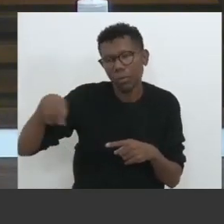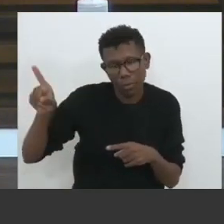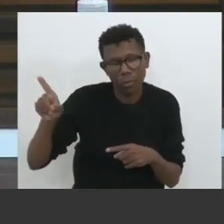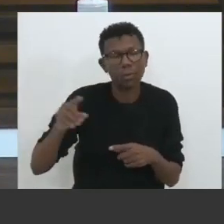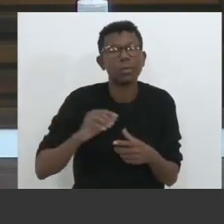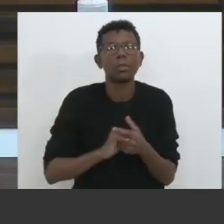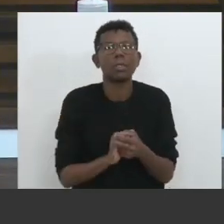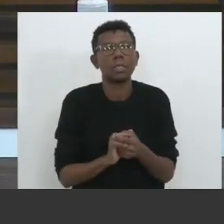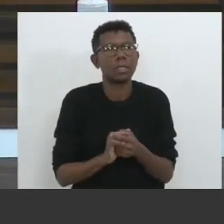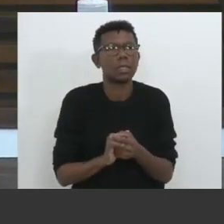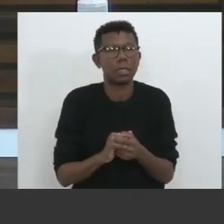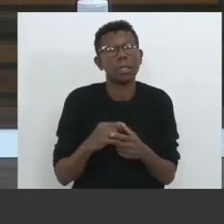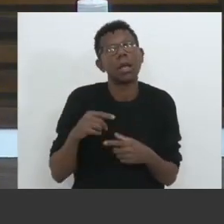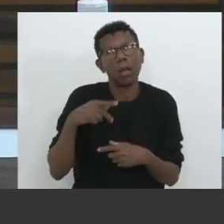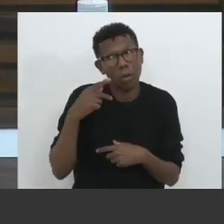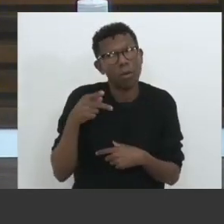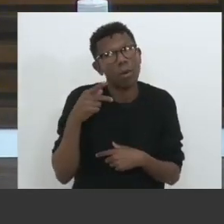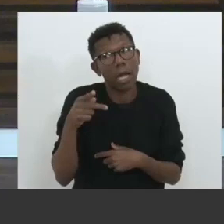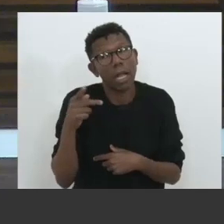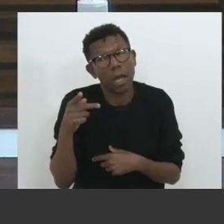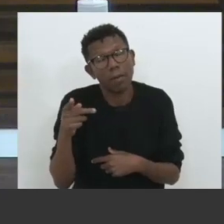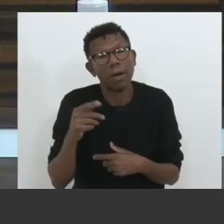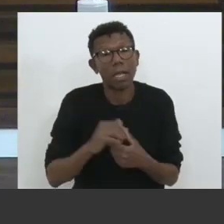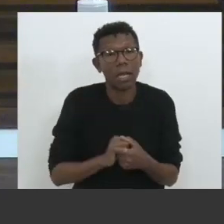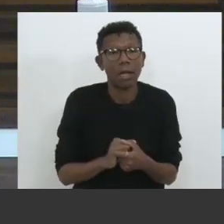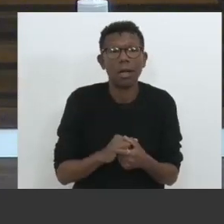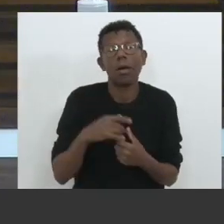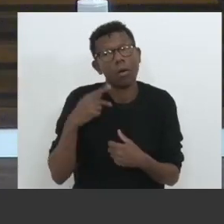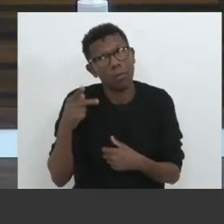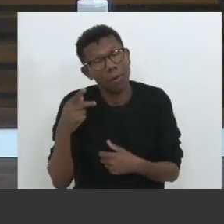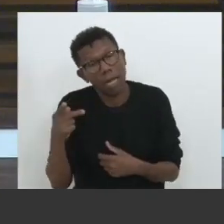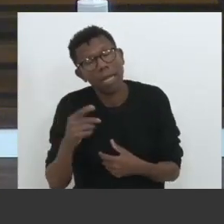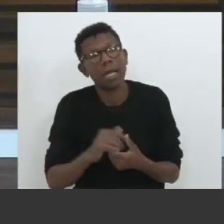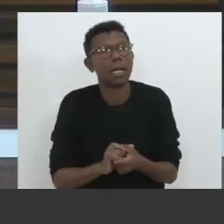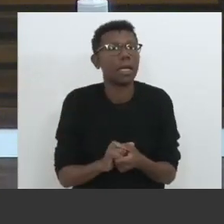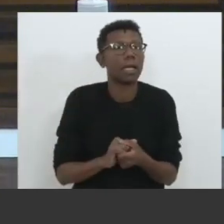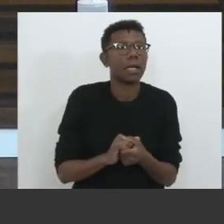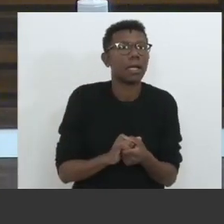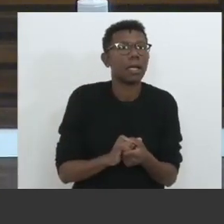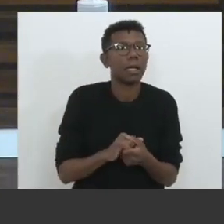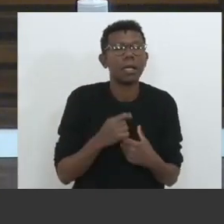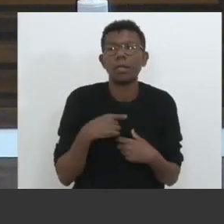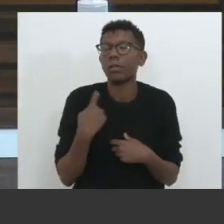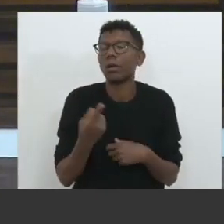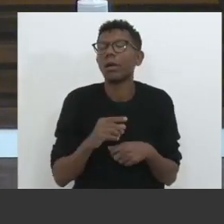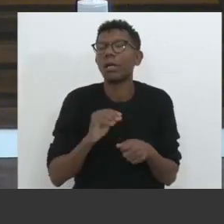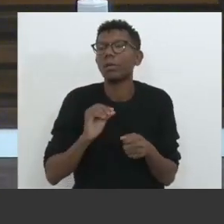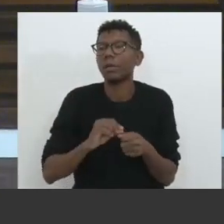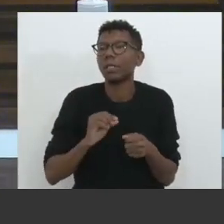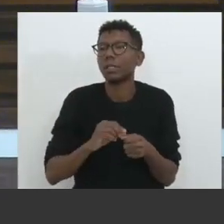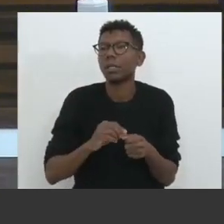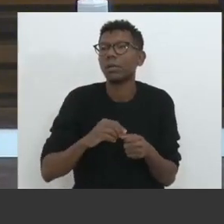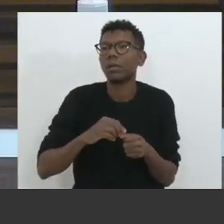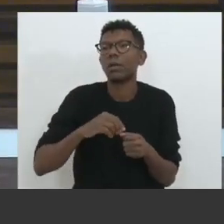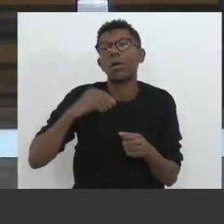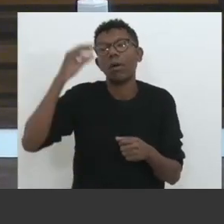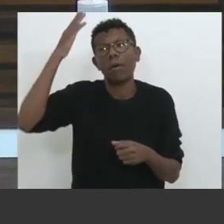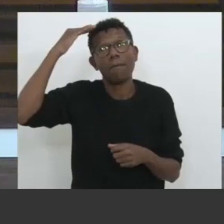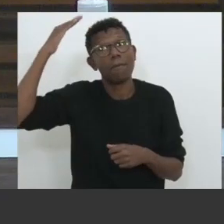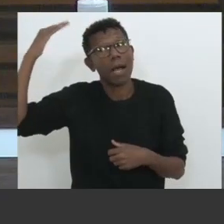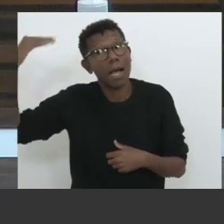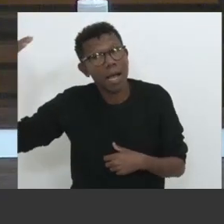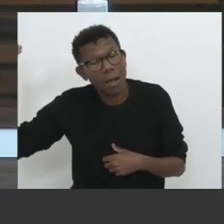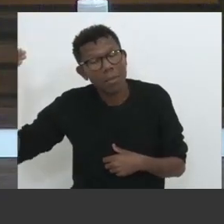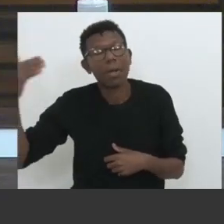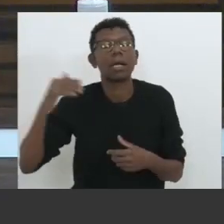Vereador vou te falar uma coisa Vereador você nós fazer sucesso nós